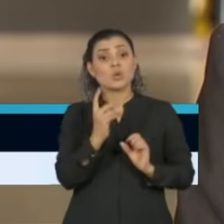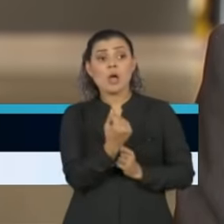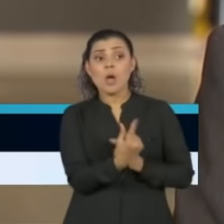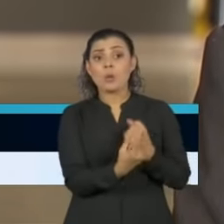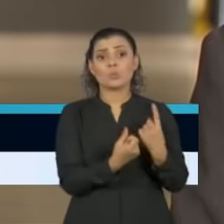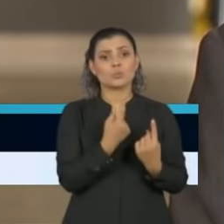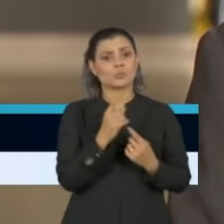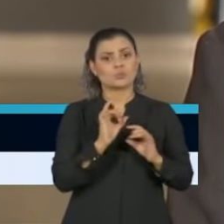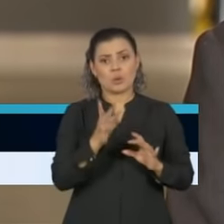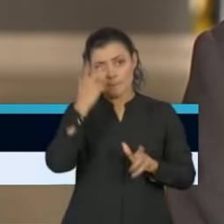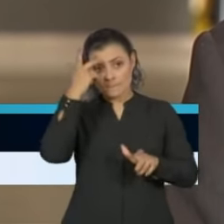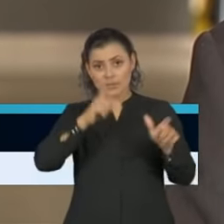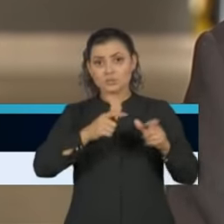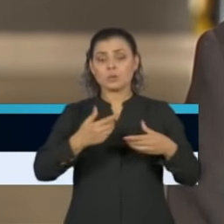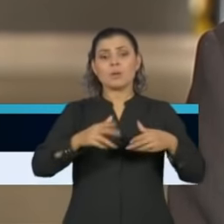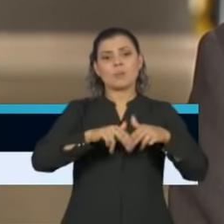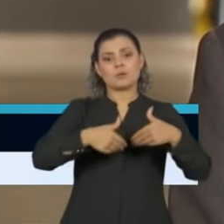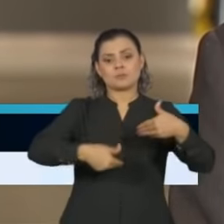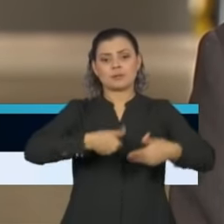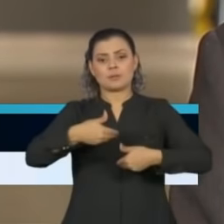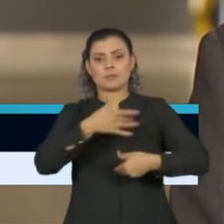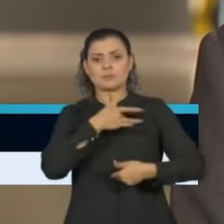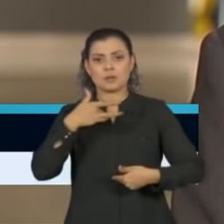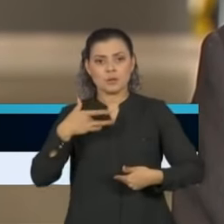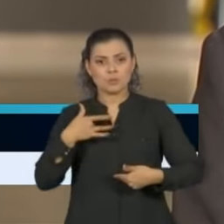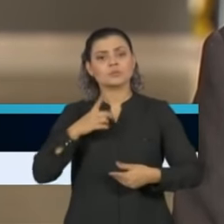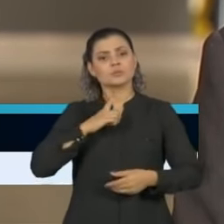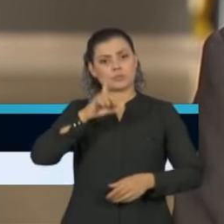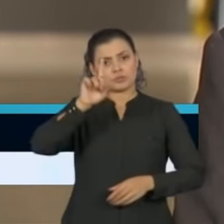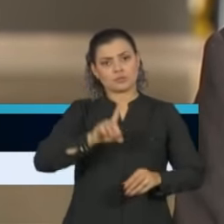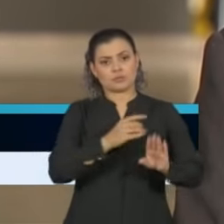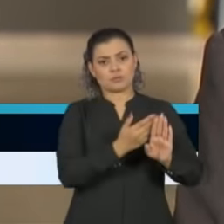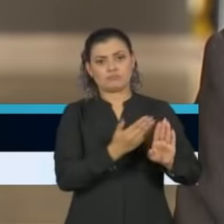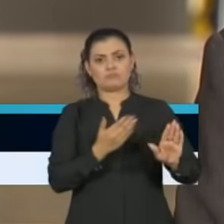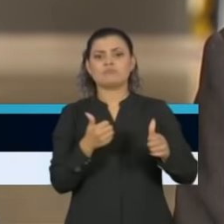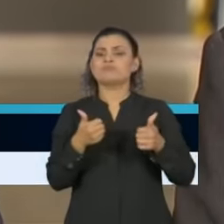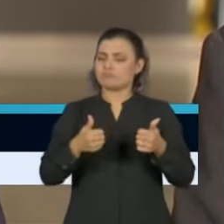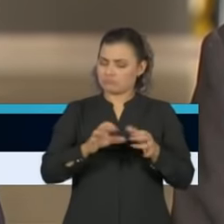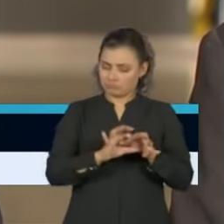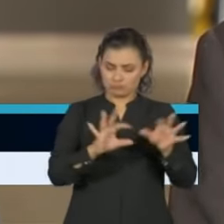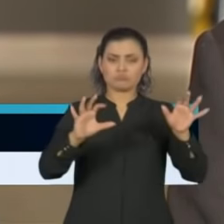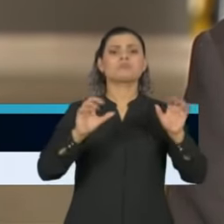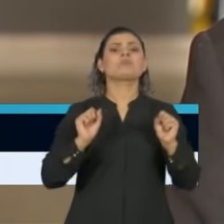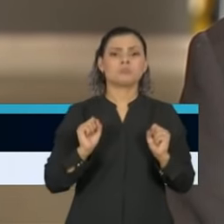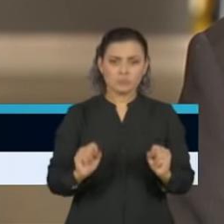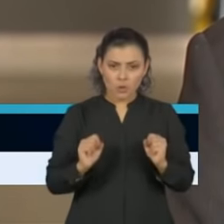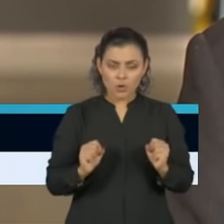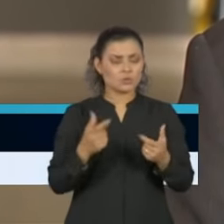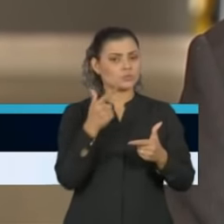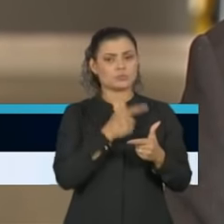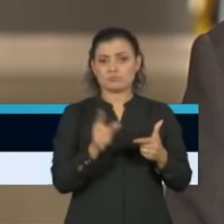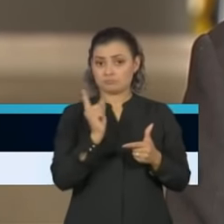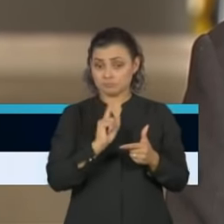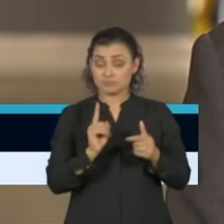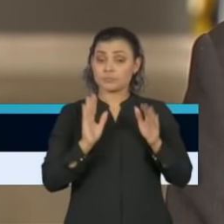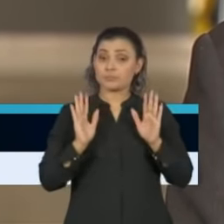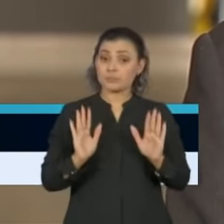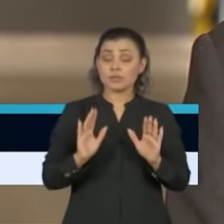Há pessoas que por tratamento de saúde têm direito à licença e obviamente nessa circunstância isso será